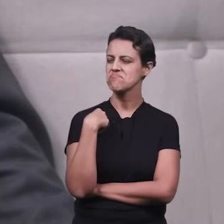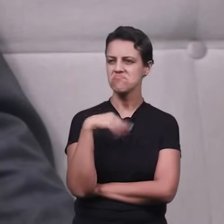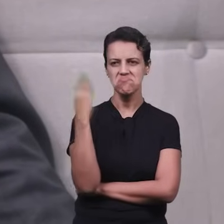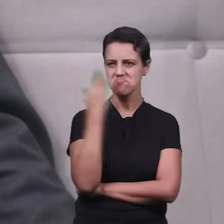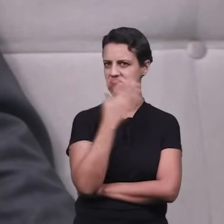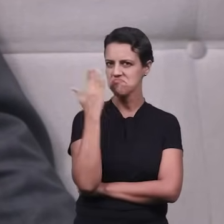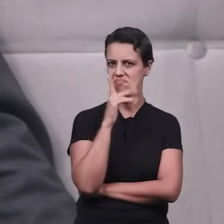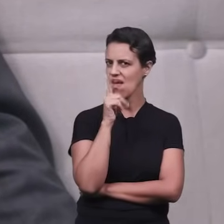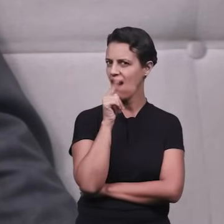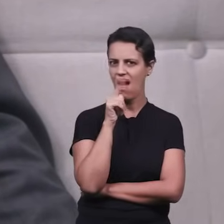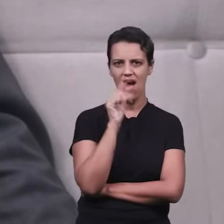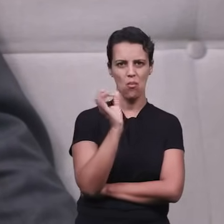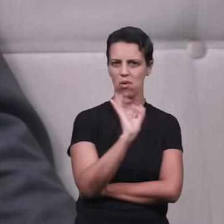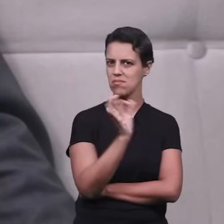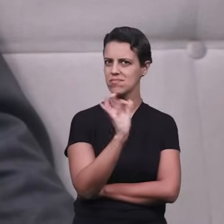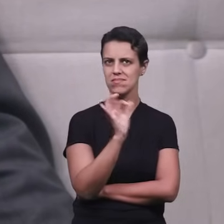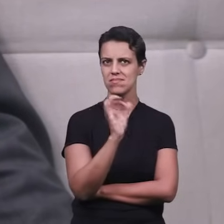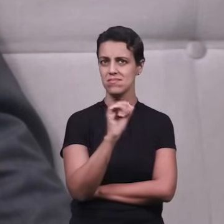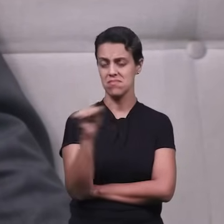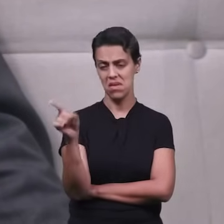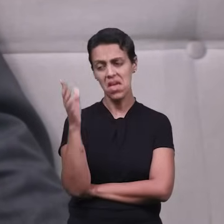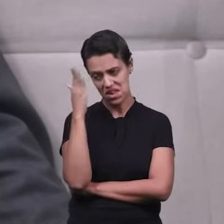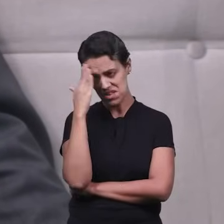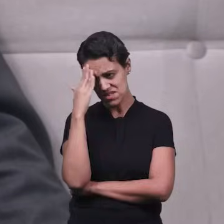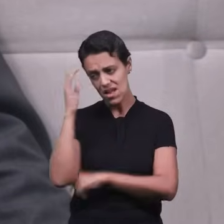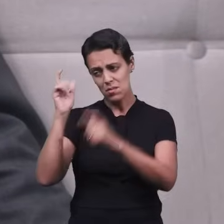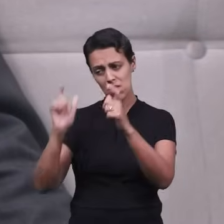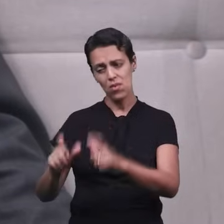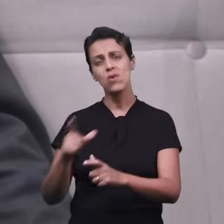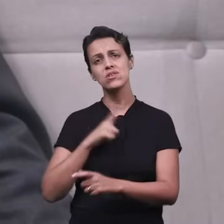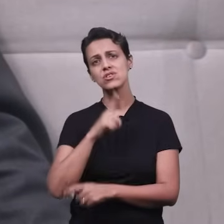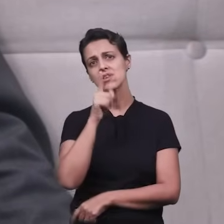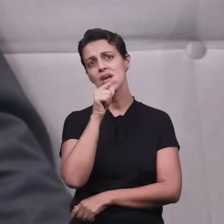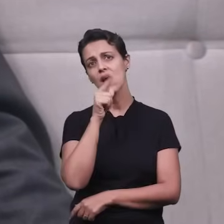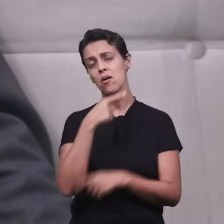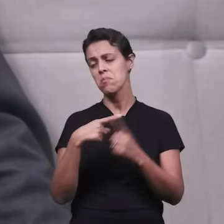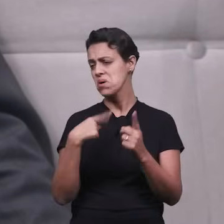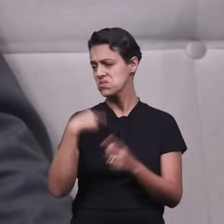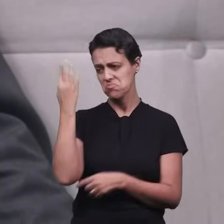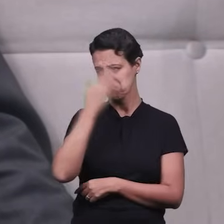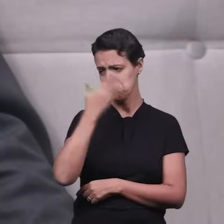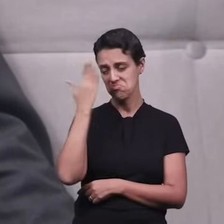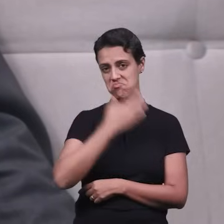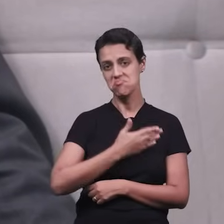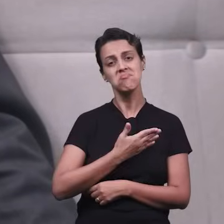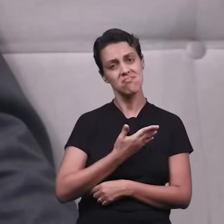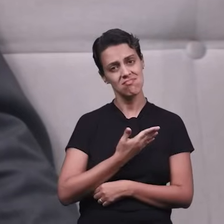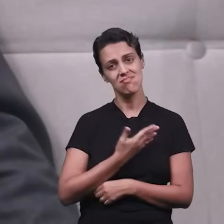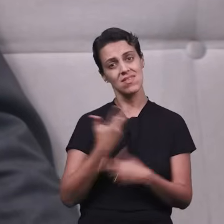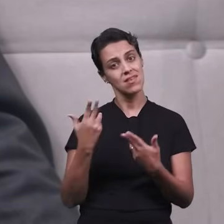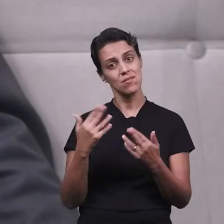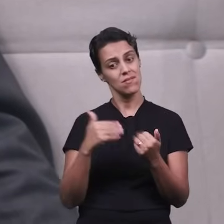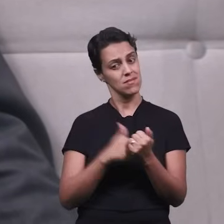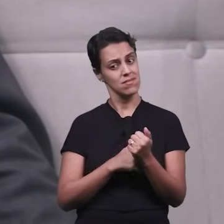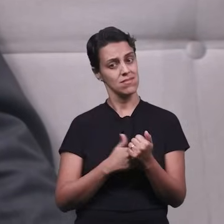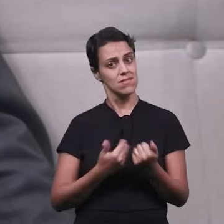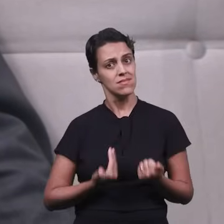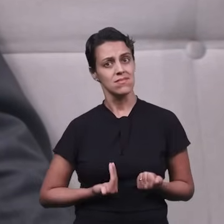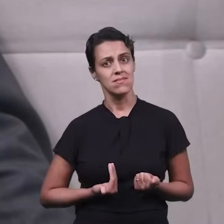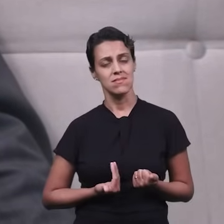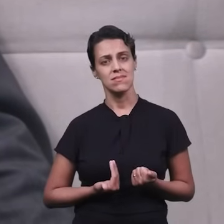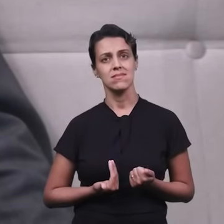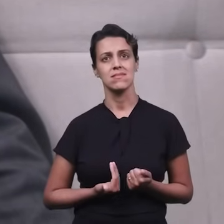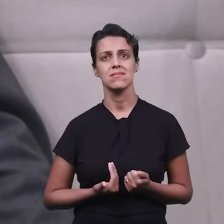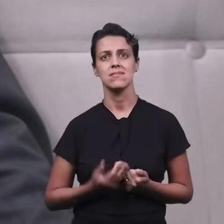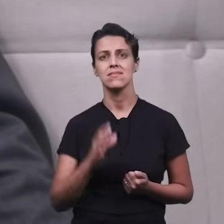uns mais de 300 quilômetros, eu não vi água assim, mas ele sabia que tinha água. São uns negócios que é uns mistérios que, na verdade, aí